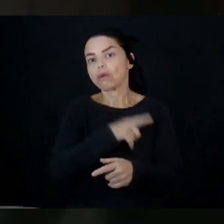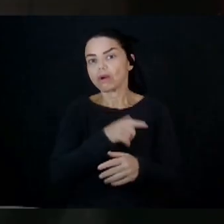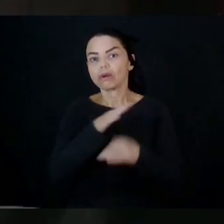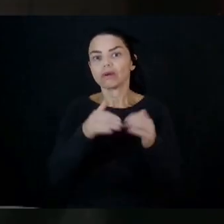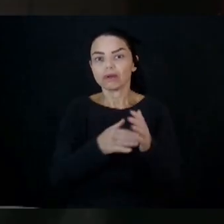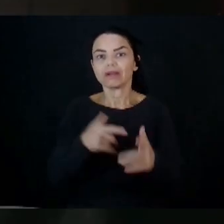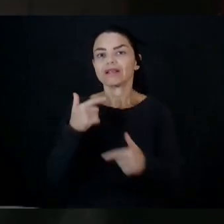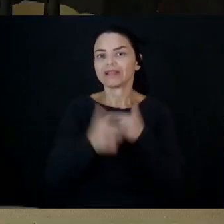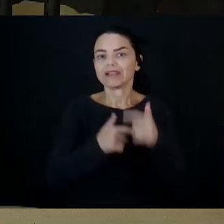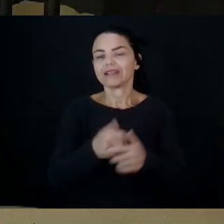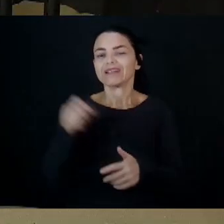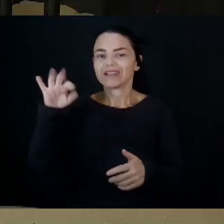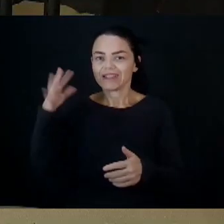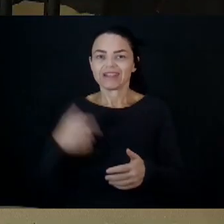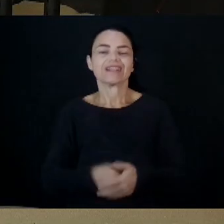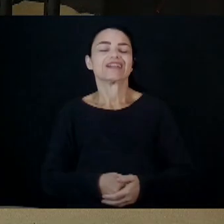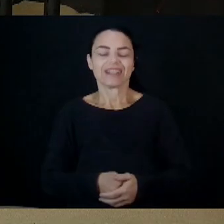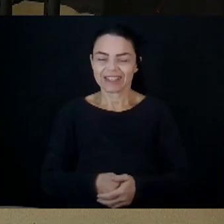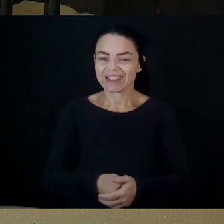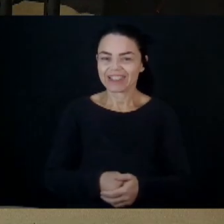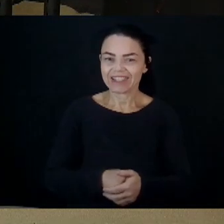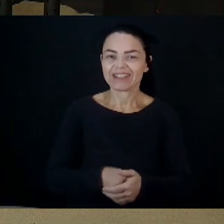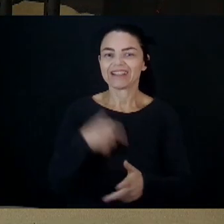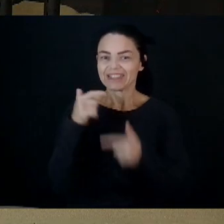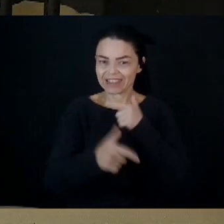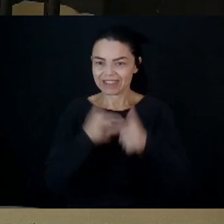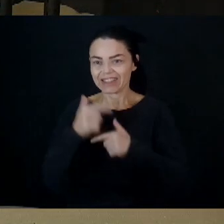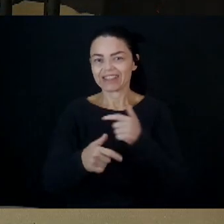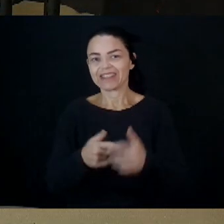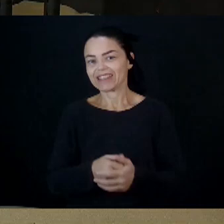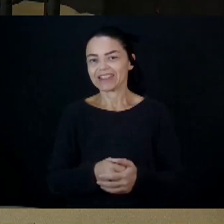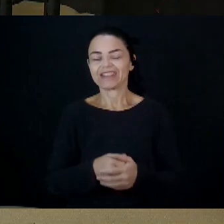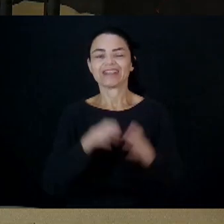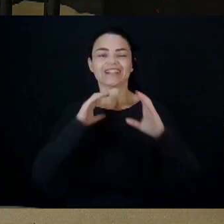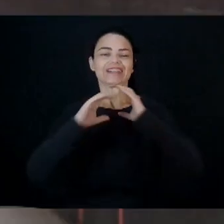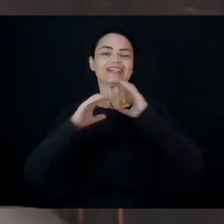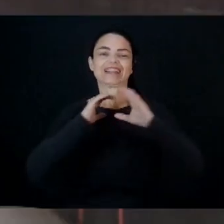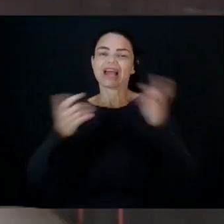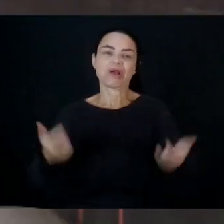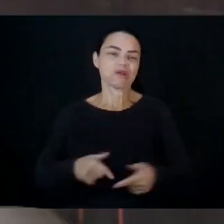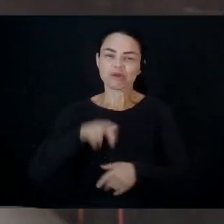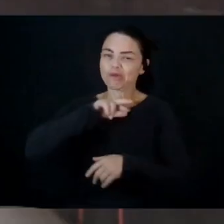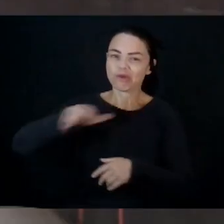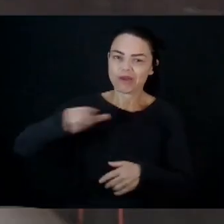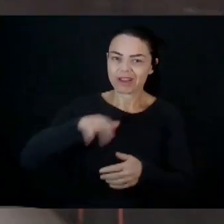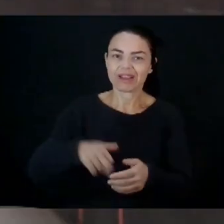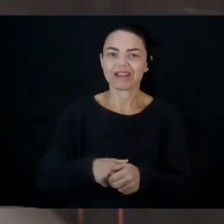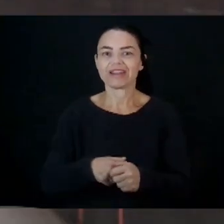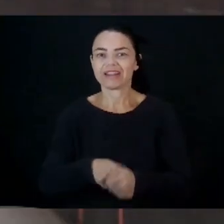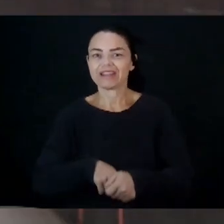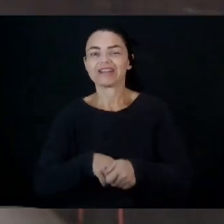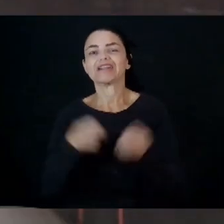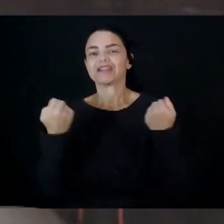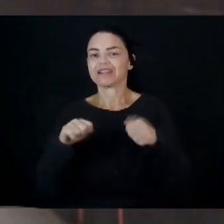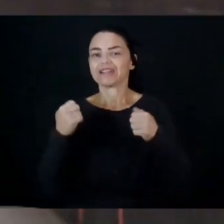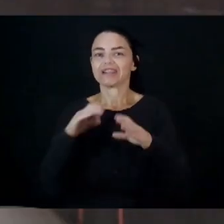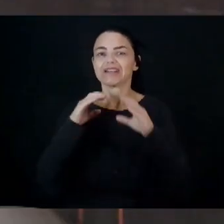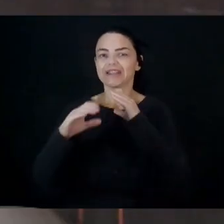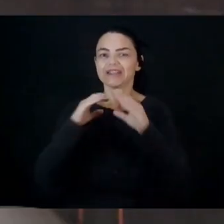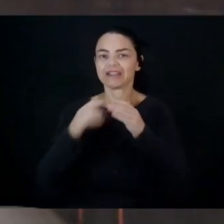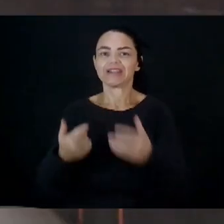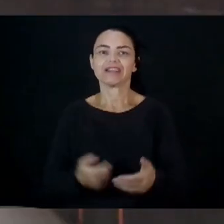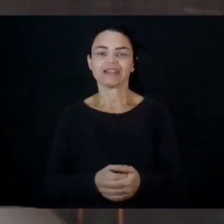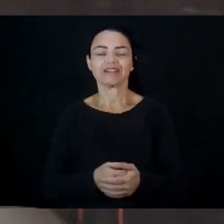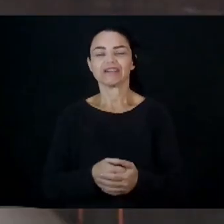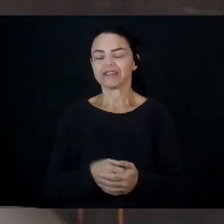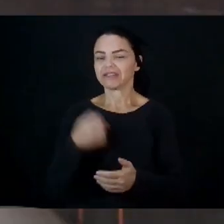que acontece com a gente, então? Vocês trabalham com comunicação, então precisa se comunicar. Uau, porque gente. se você não